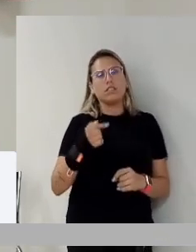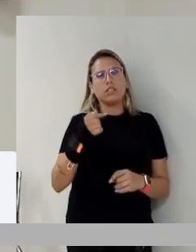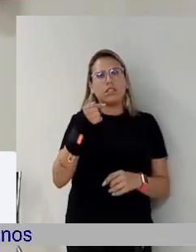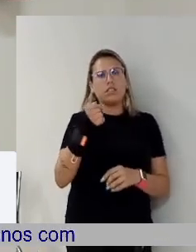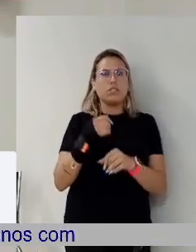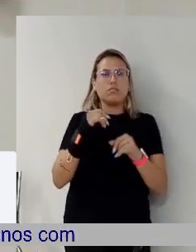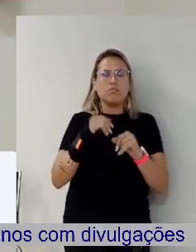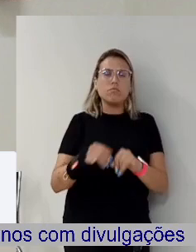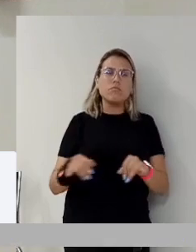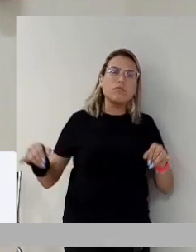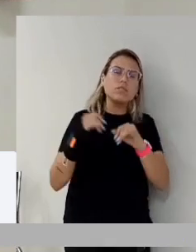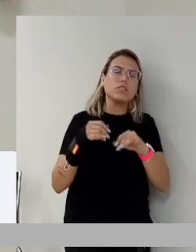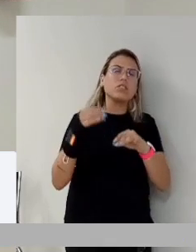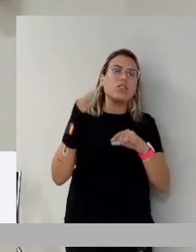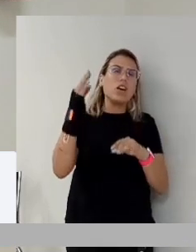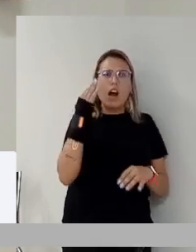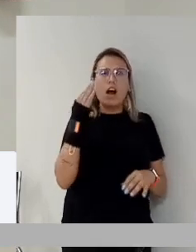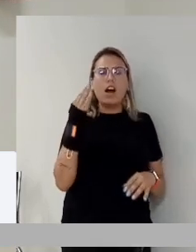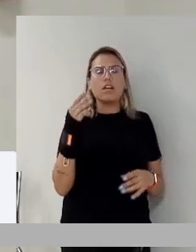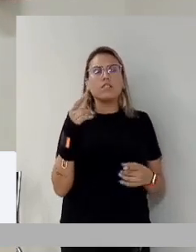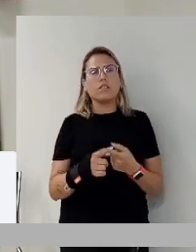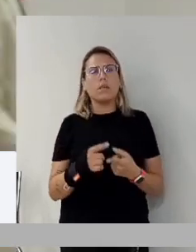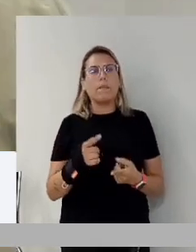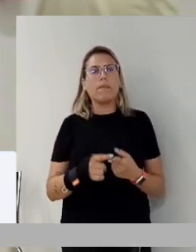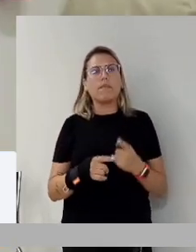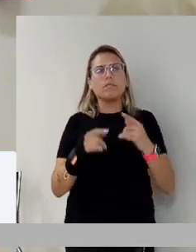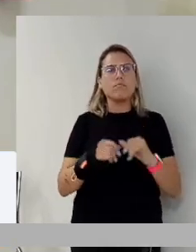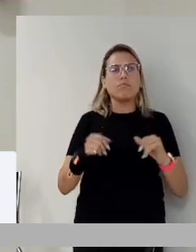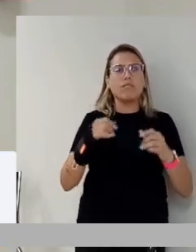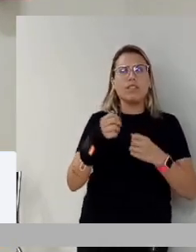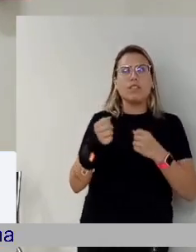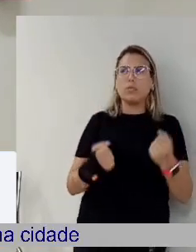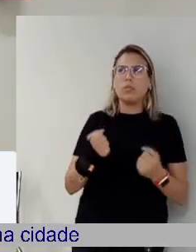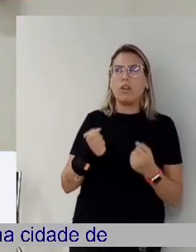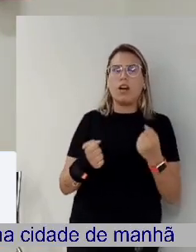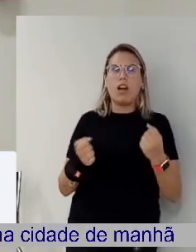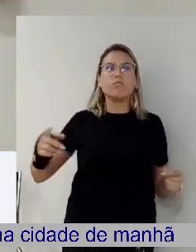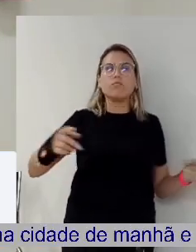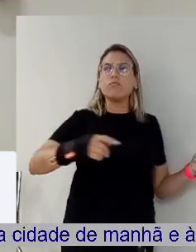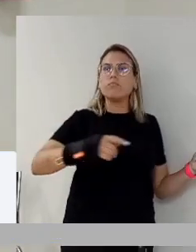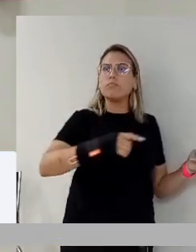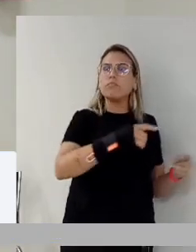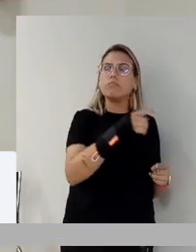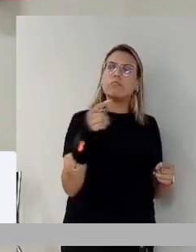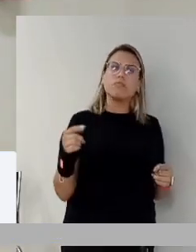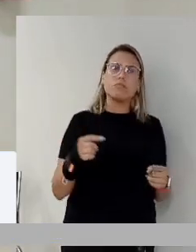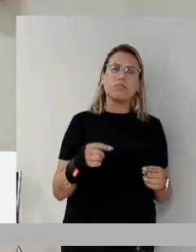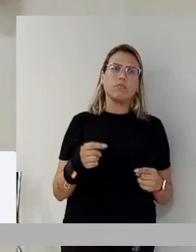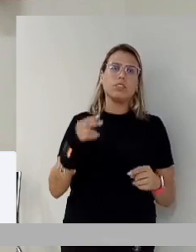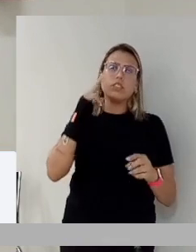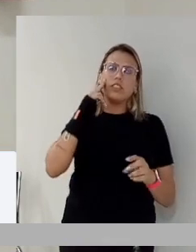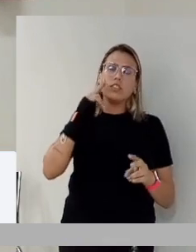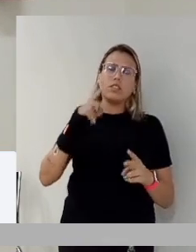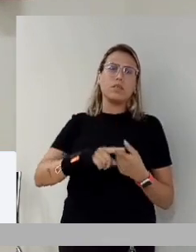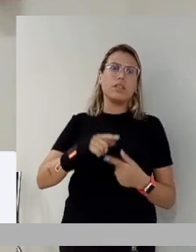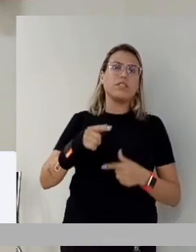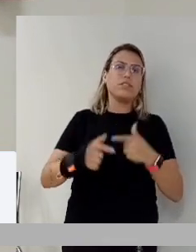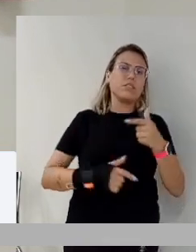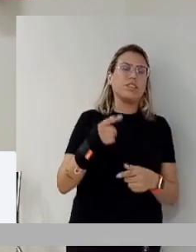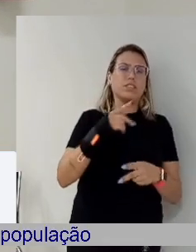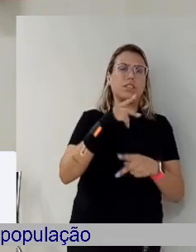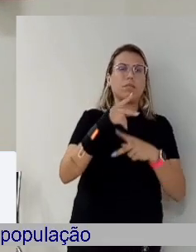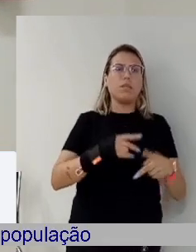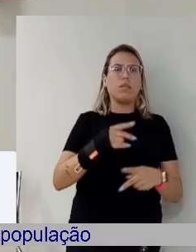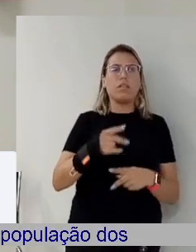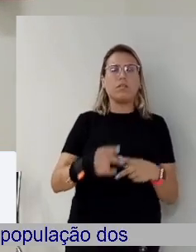divulgações de raido 7 anos com carro desfilando na cidade de manhã e a tarde e a gente vê ainda dificuldade da população